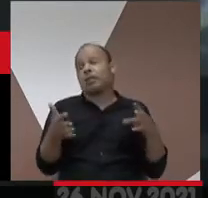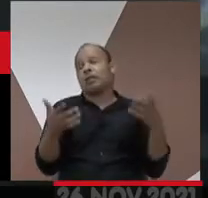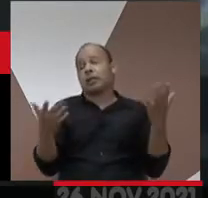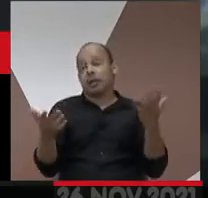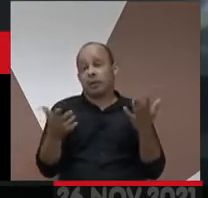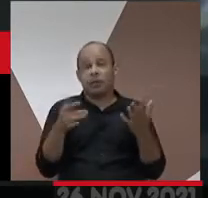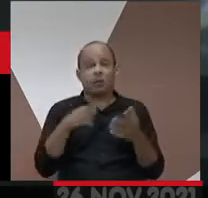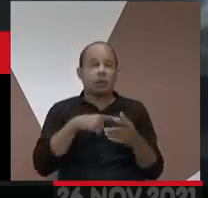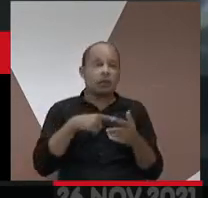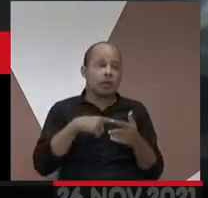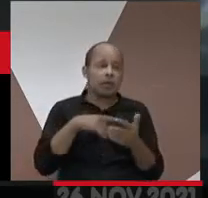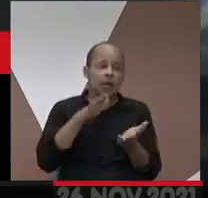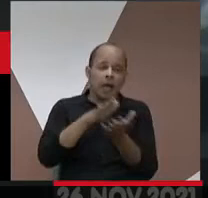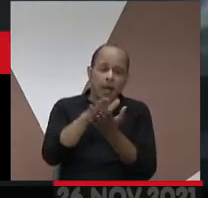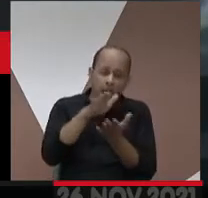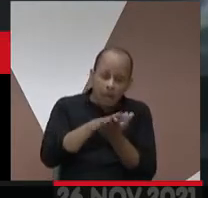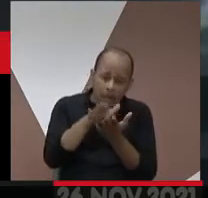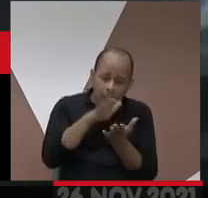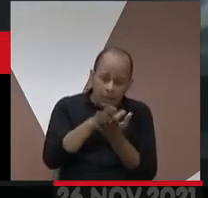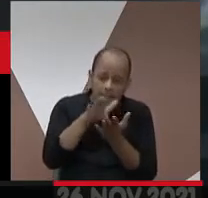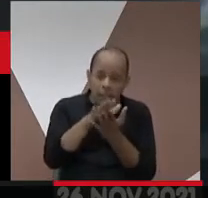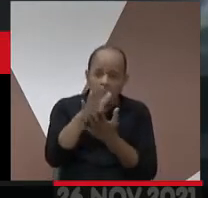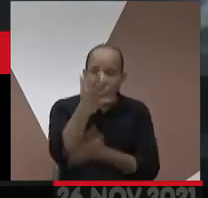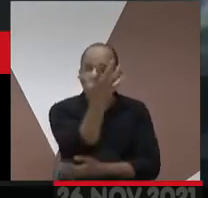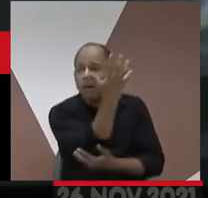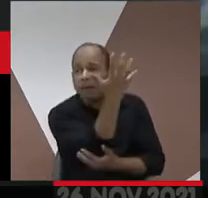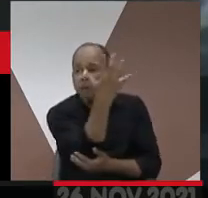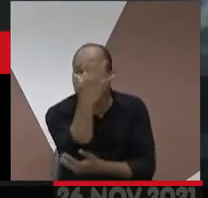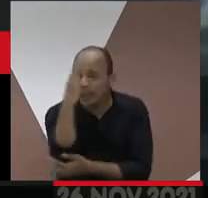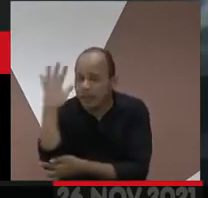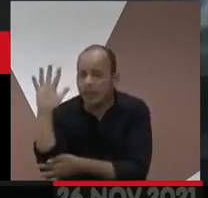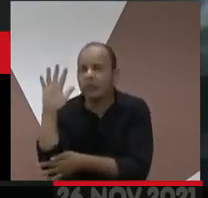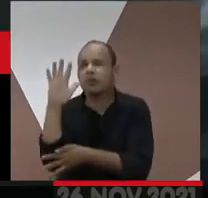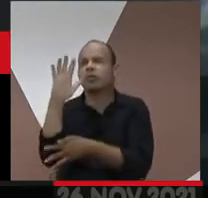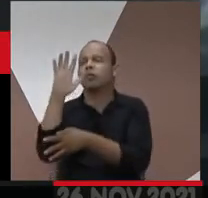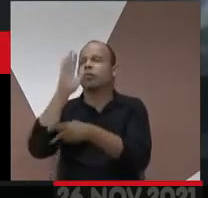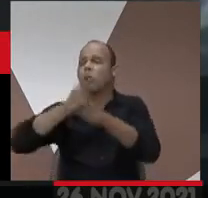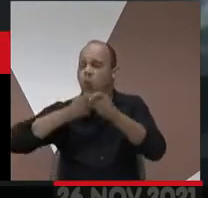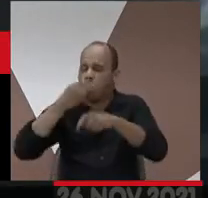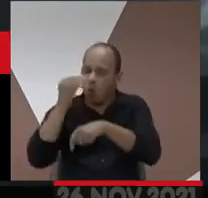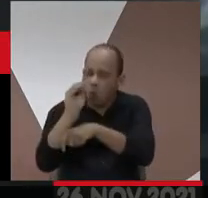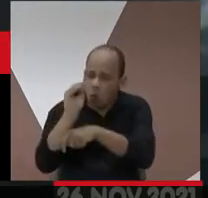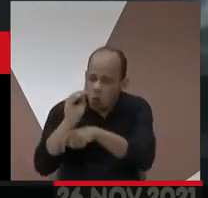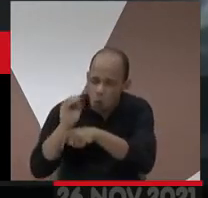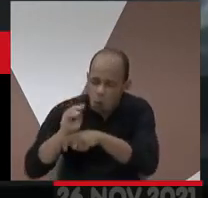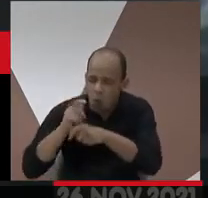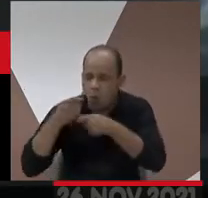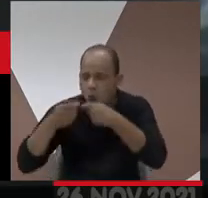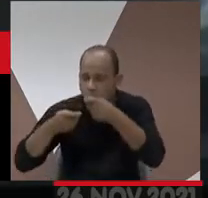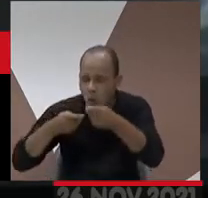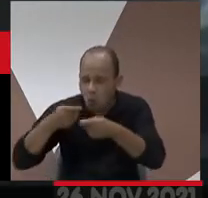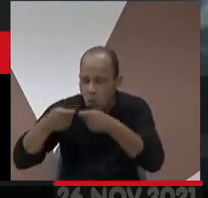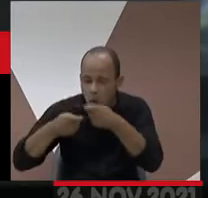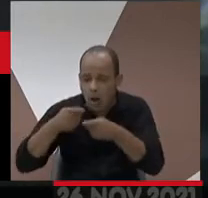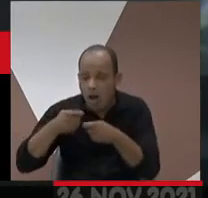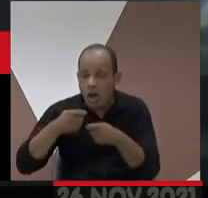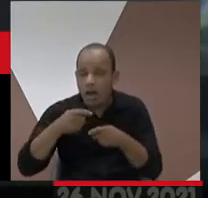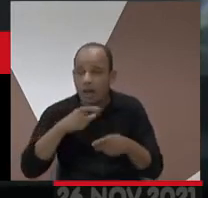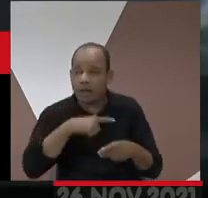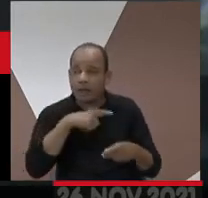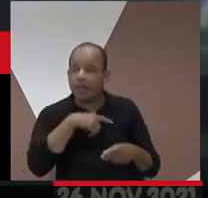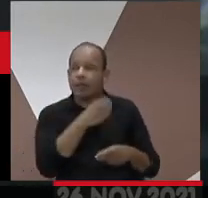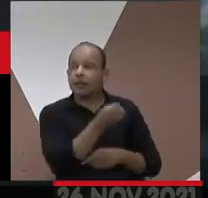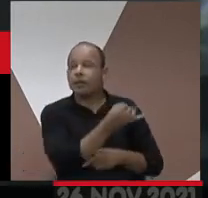30% do tempo com reuniões com ambientalistas, 32% com, interessado na licitação e 28%